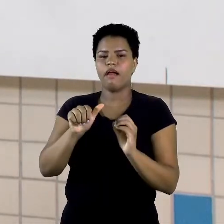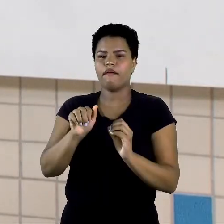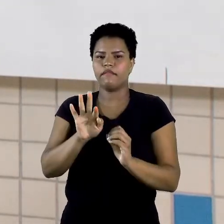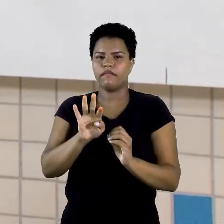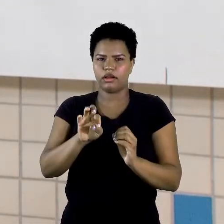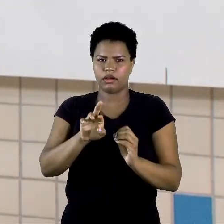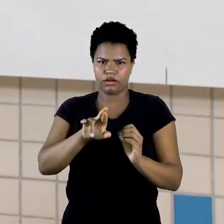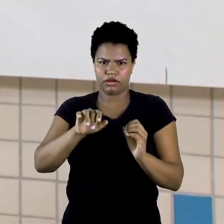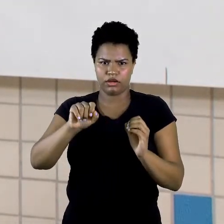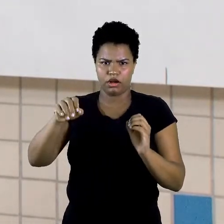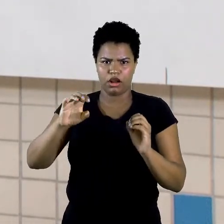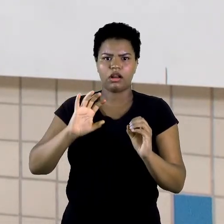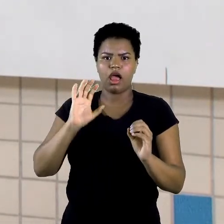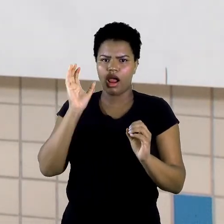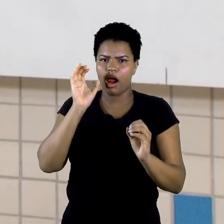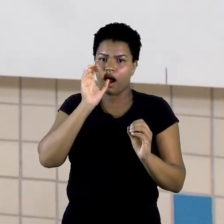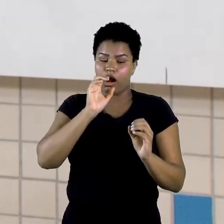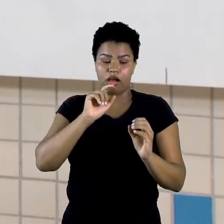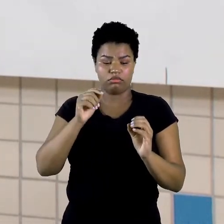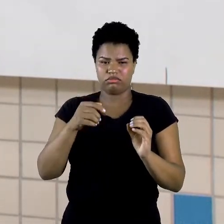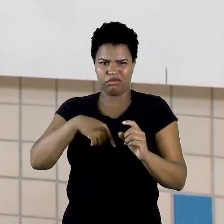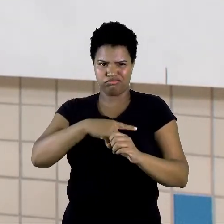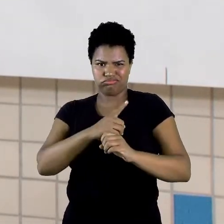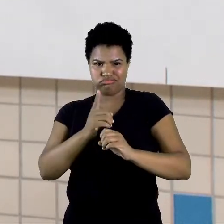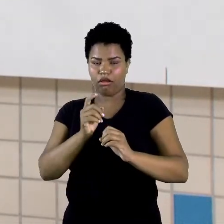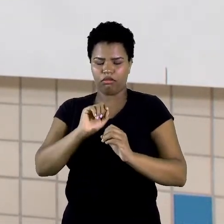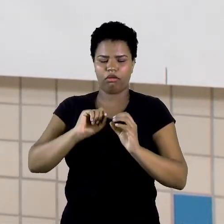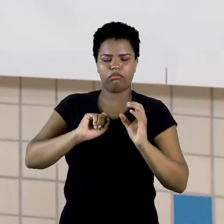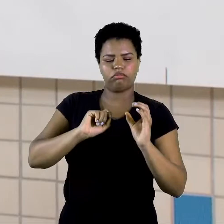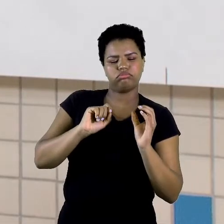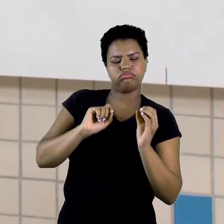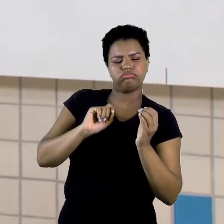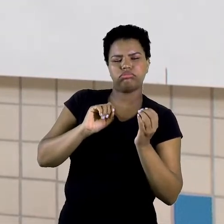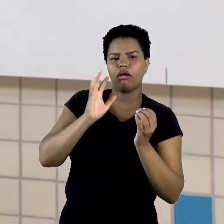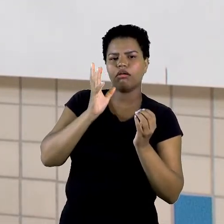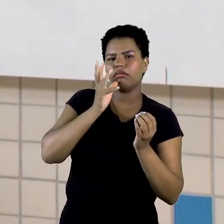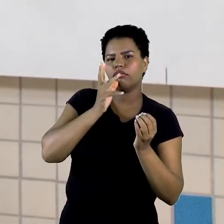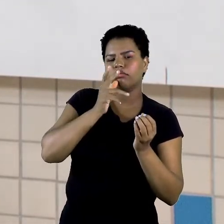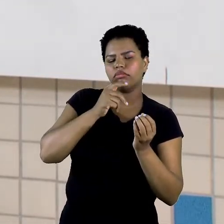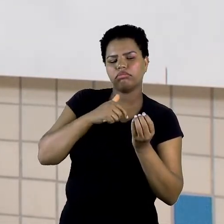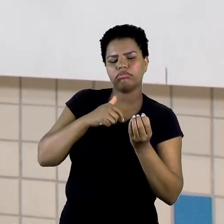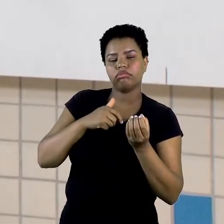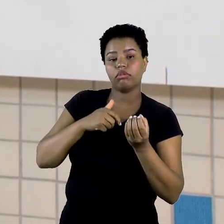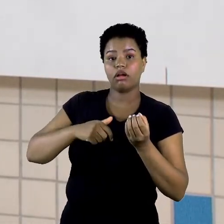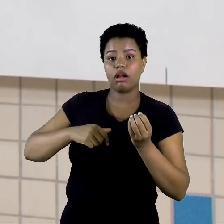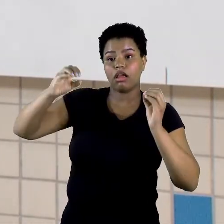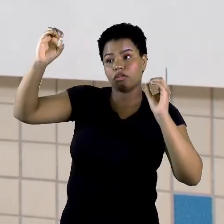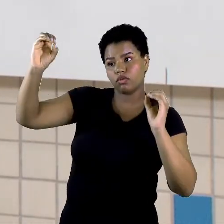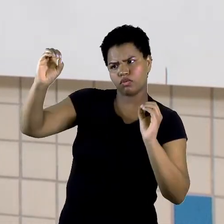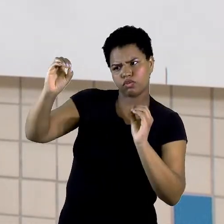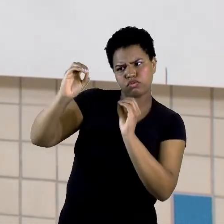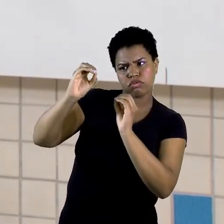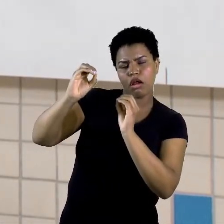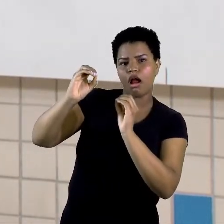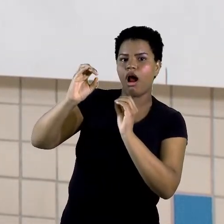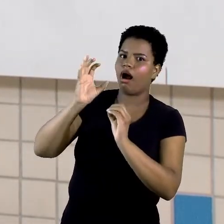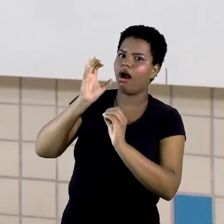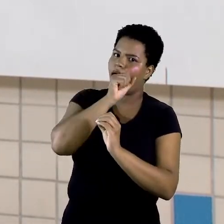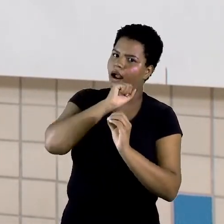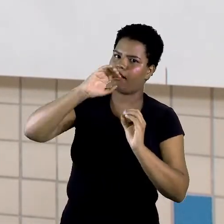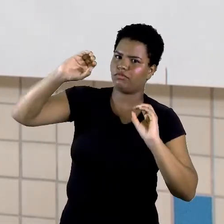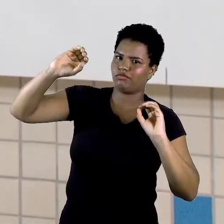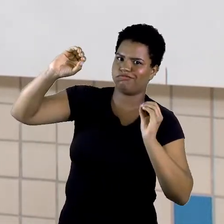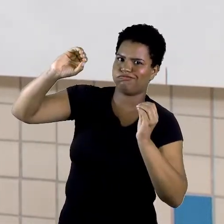velocidade torna-se reduzida, e quando a Terra encontra-se no periélio, a velocidade de translação é maior.